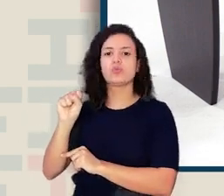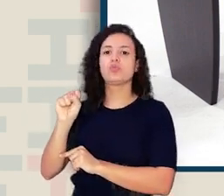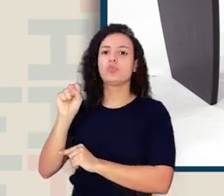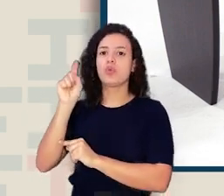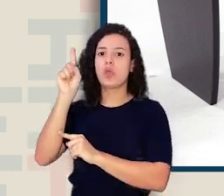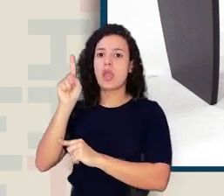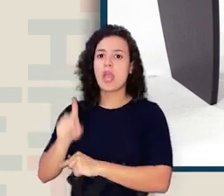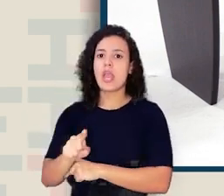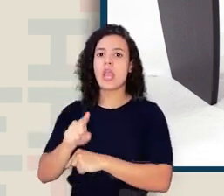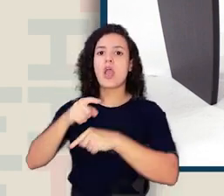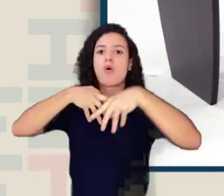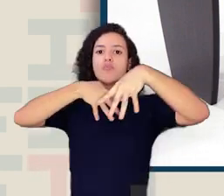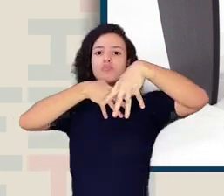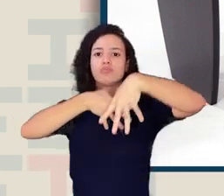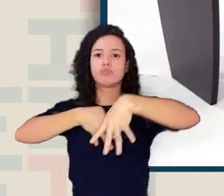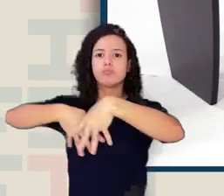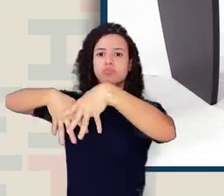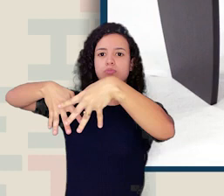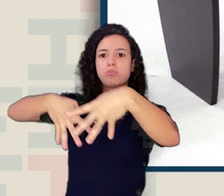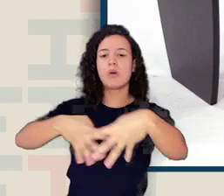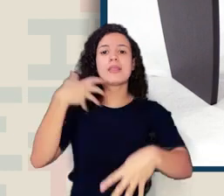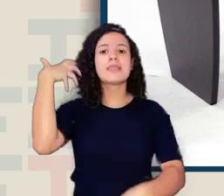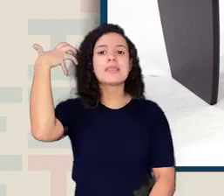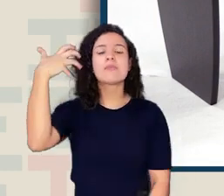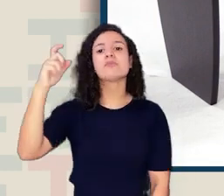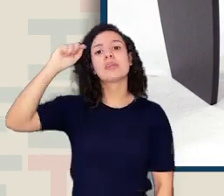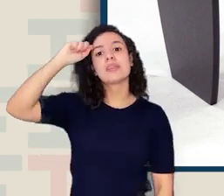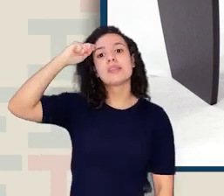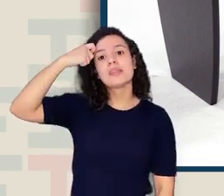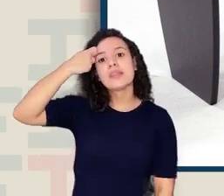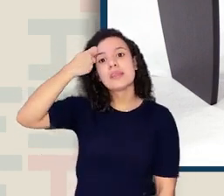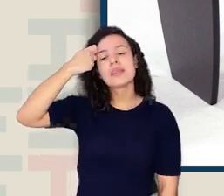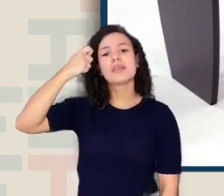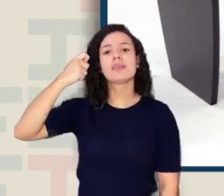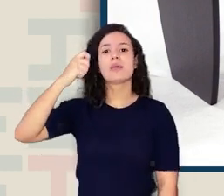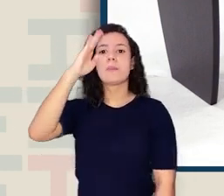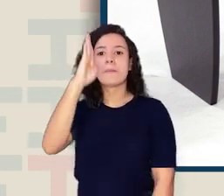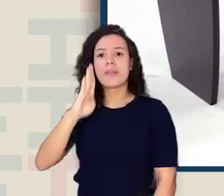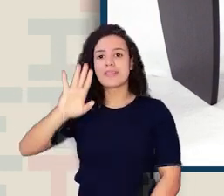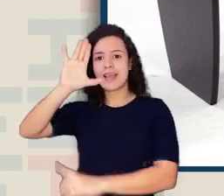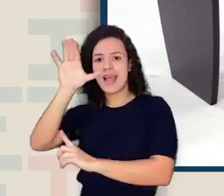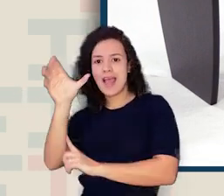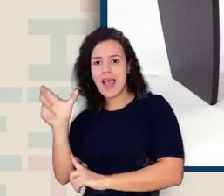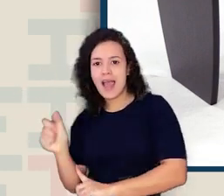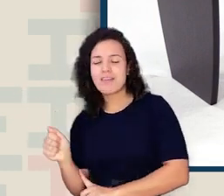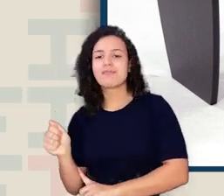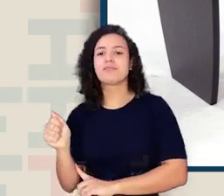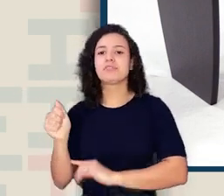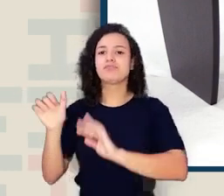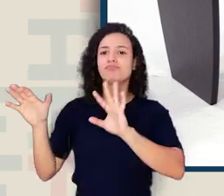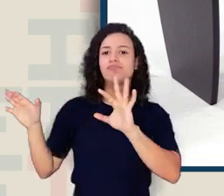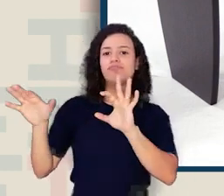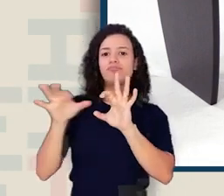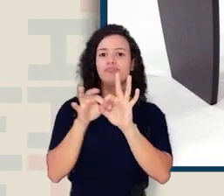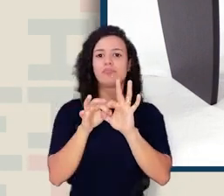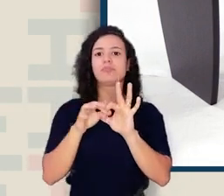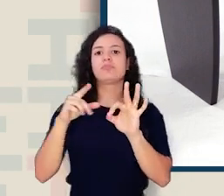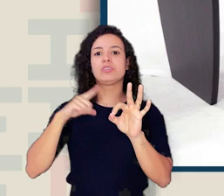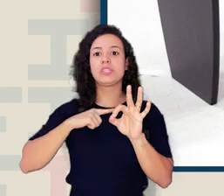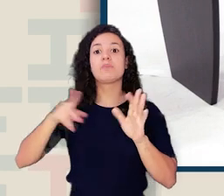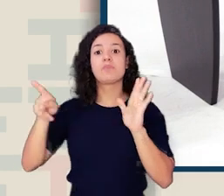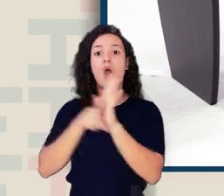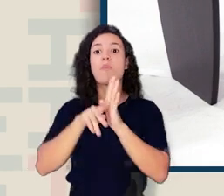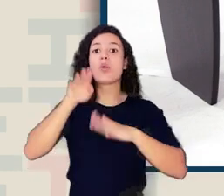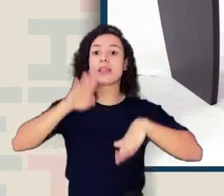dos Congos, que é um grande cortejo da nossa música negra, afro-brasileira, trazida, sempre